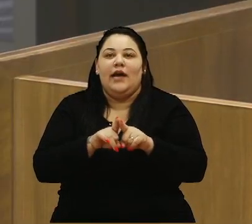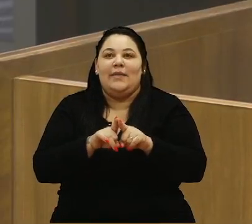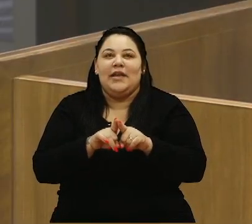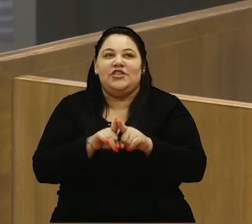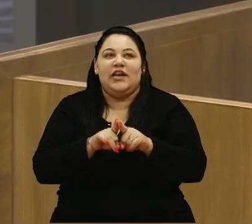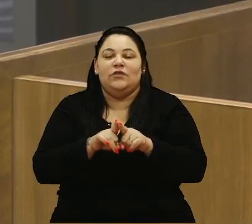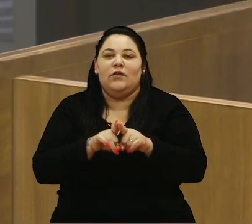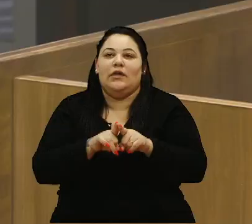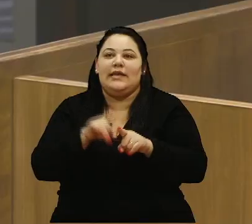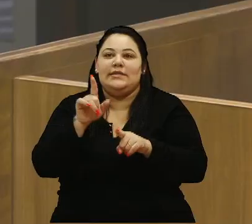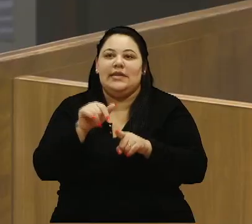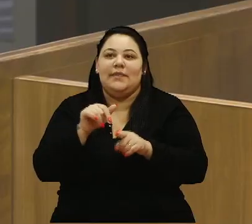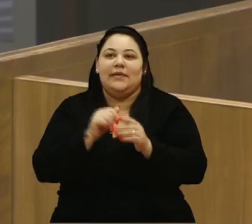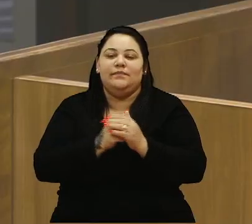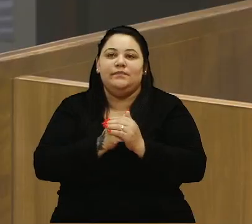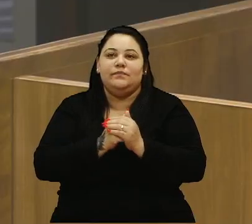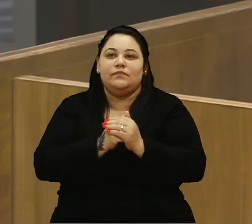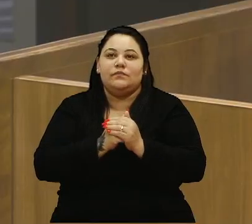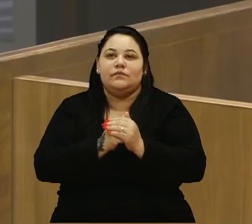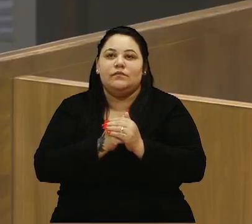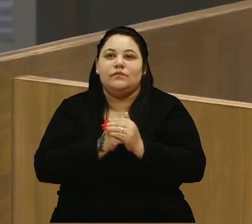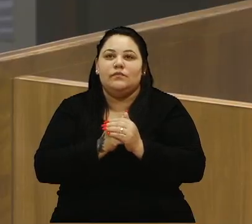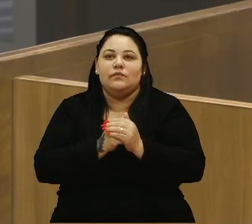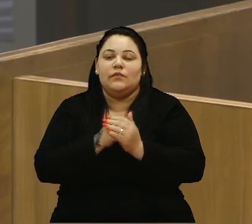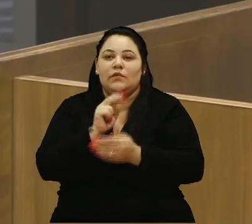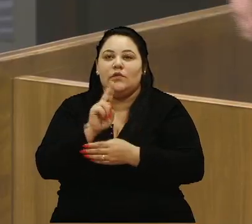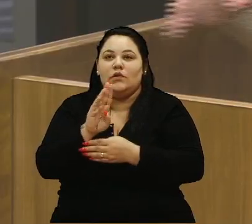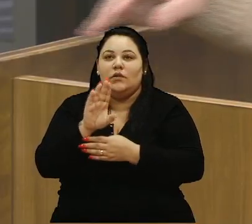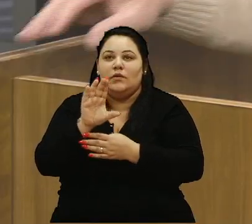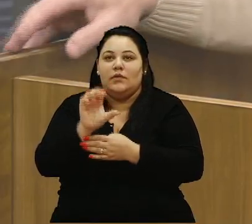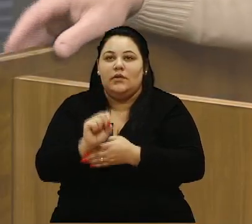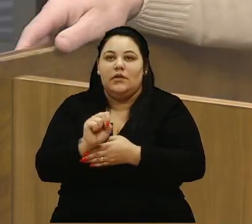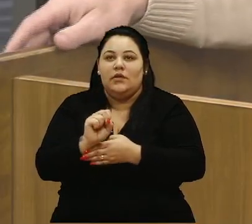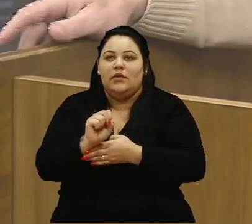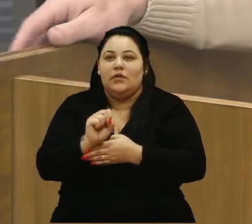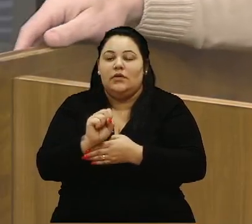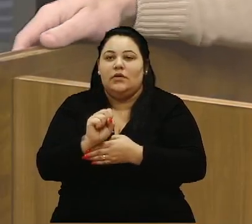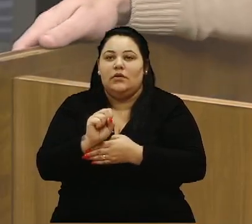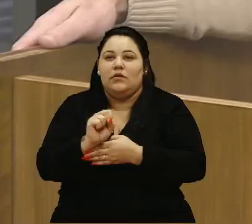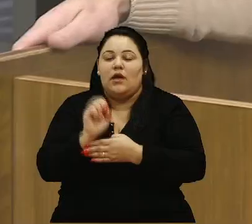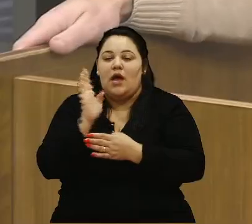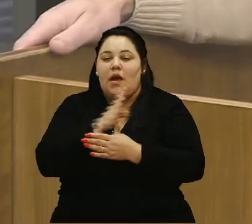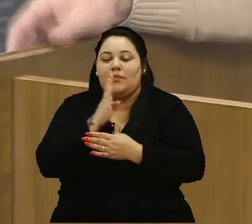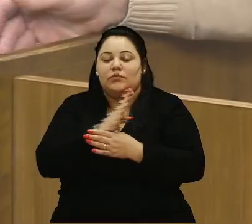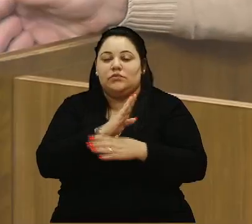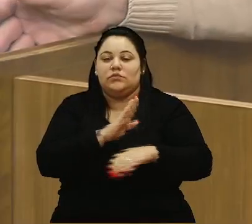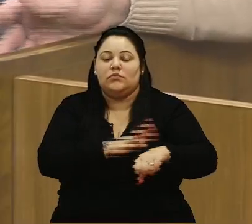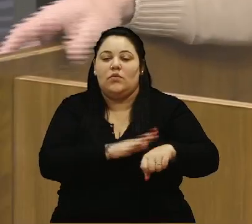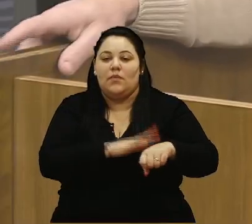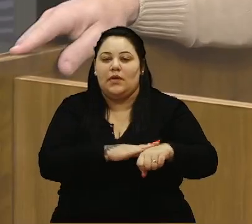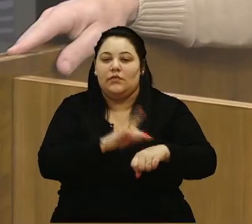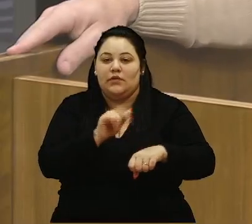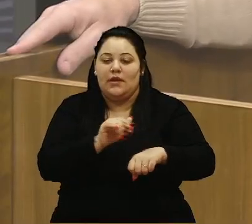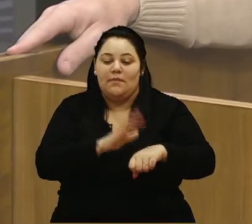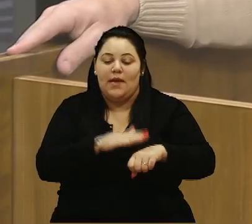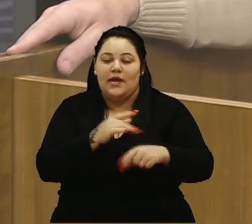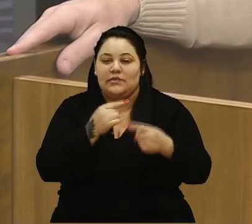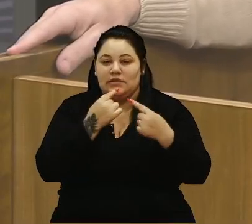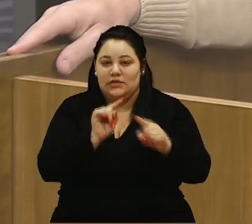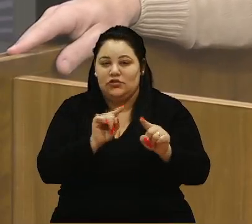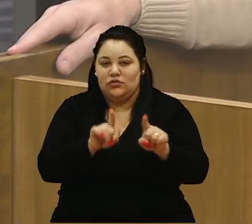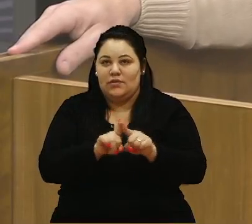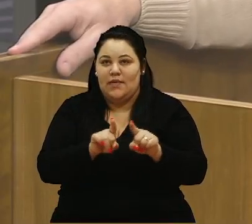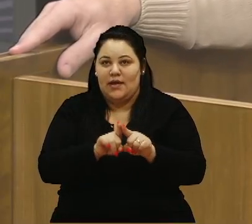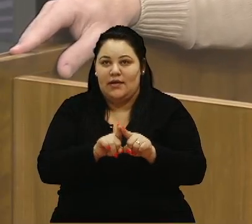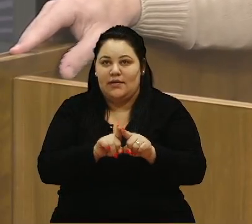menos estender o horário de algumas UBSs agora de imediato, pelo menos nesse período que é mais crítico aqui na nossa região, vereador.